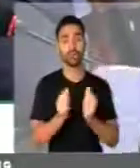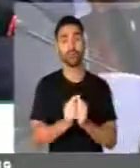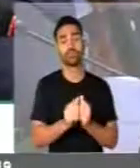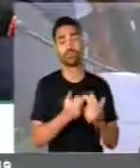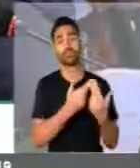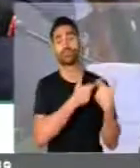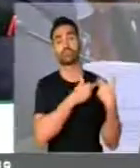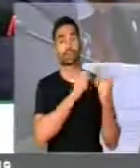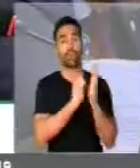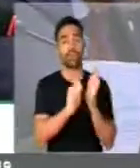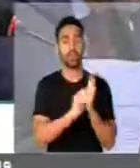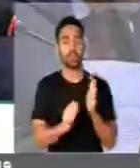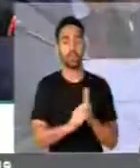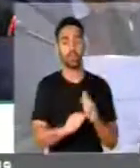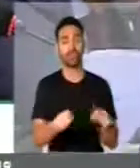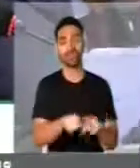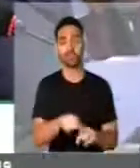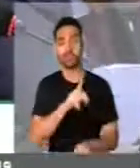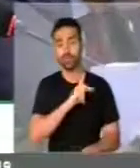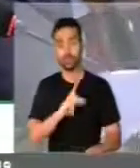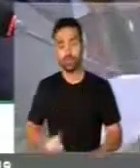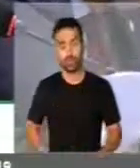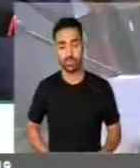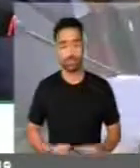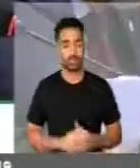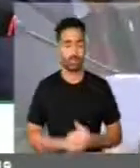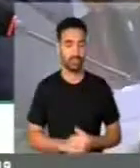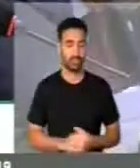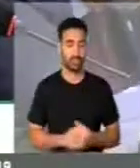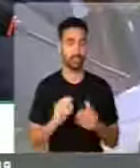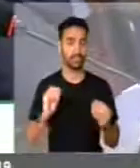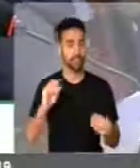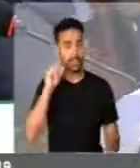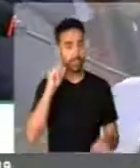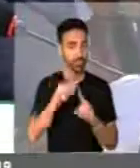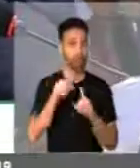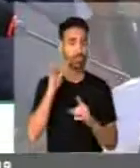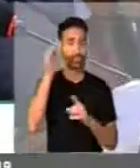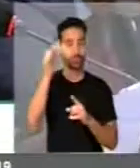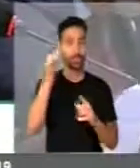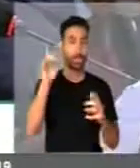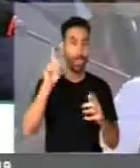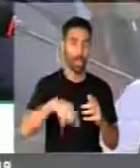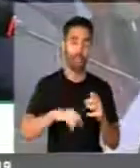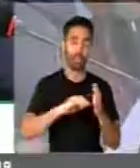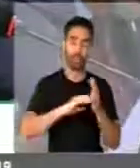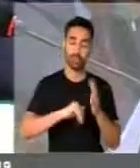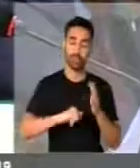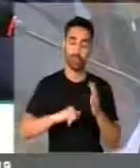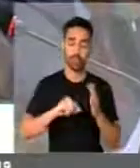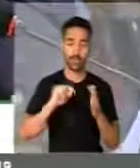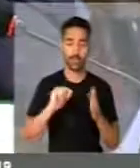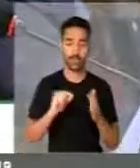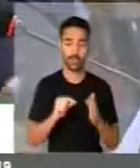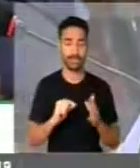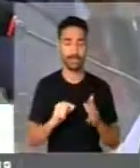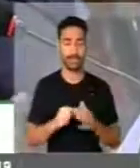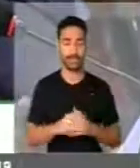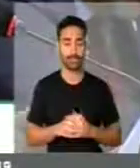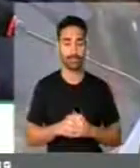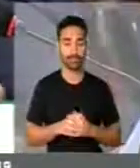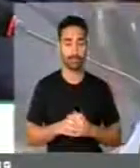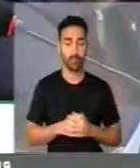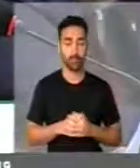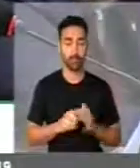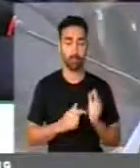relator e com a presidência na perspectiva de que fosse retirado